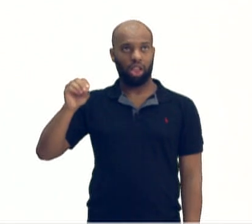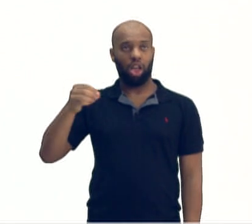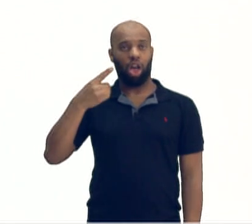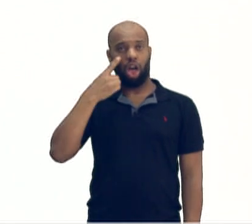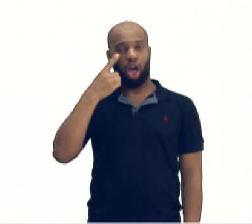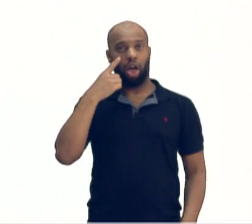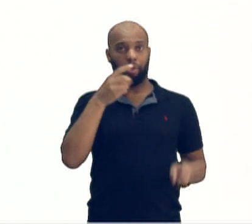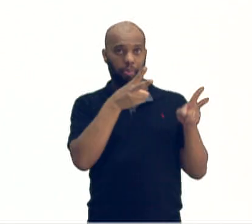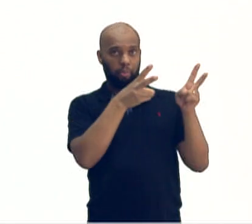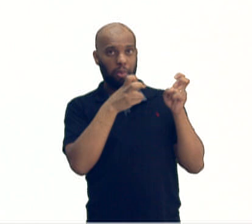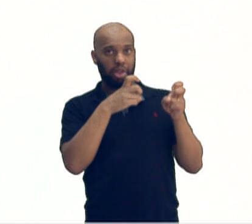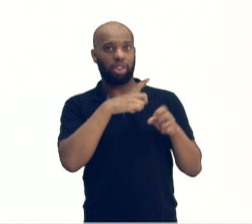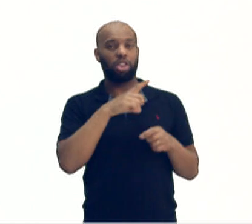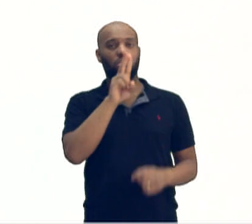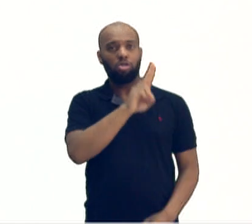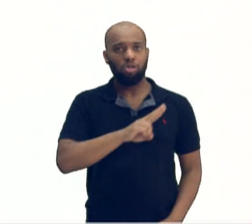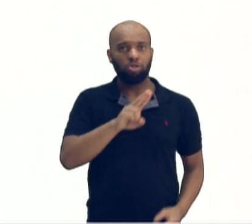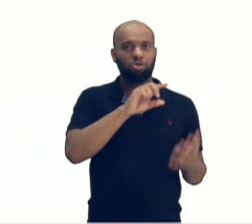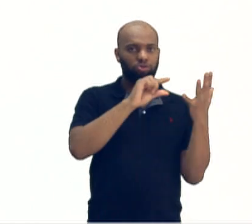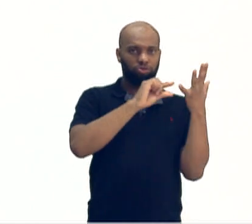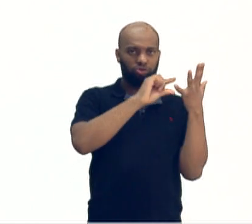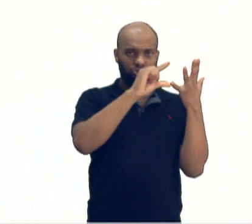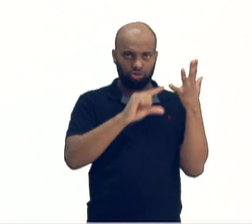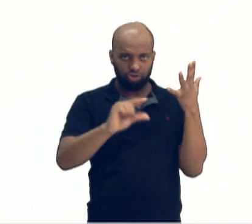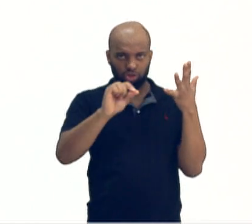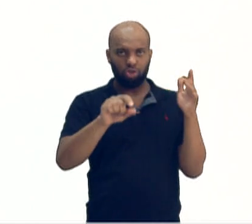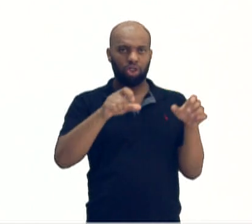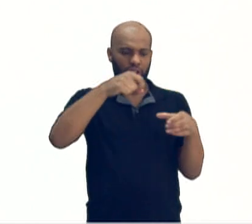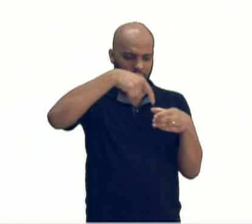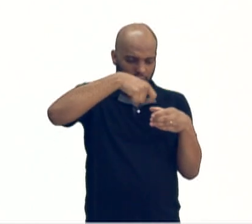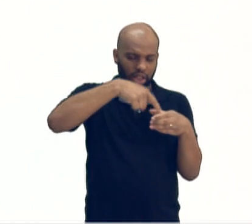percebe que aqui eles usaram folhas, sementes, né?